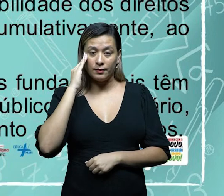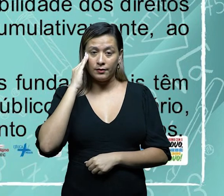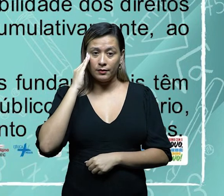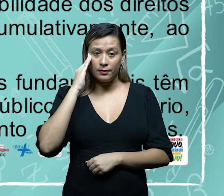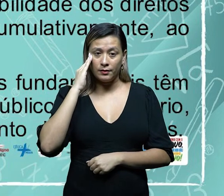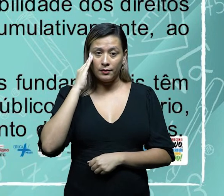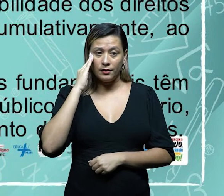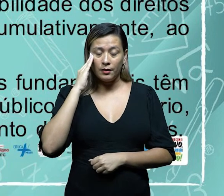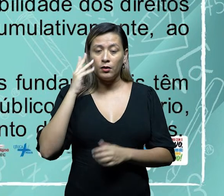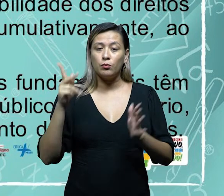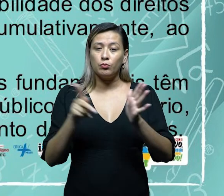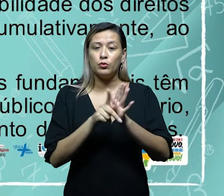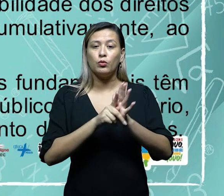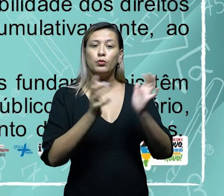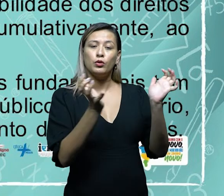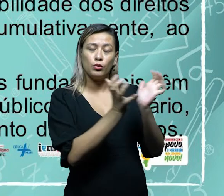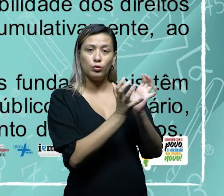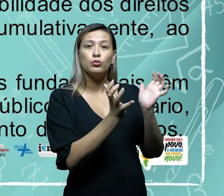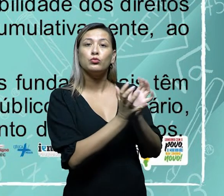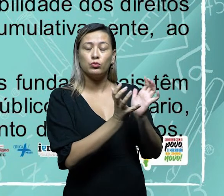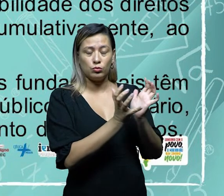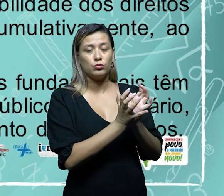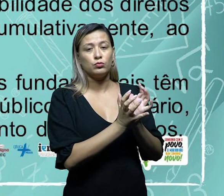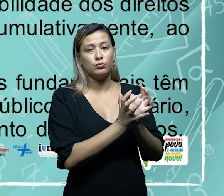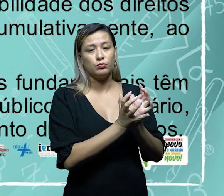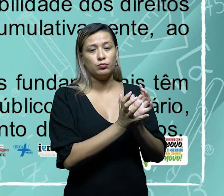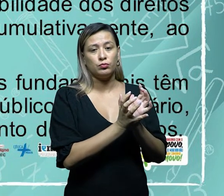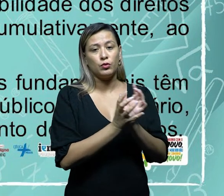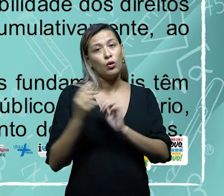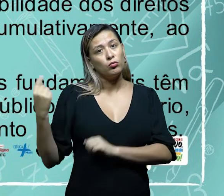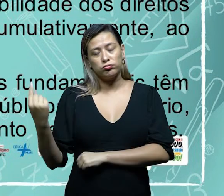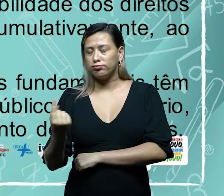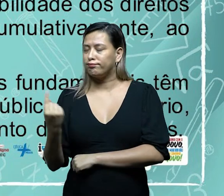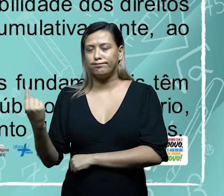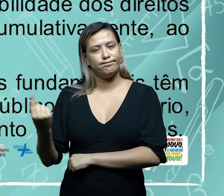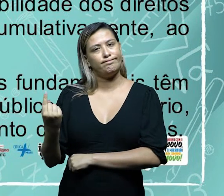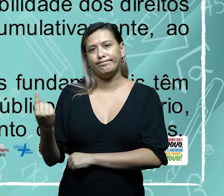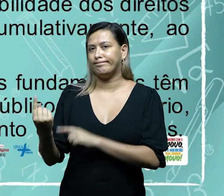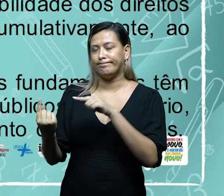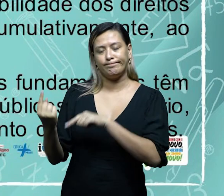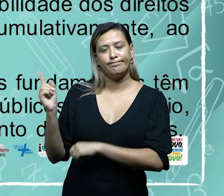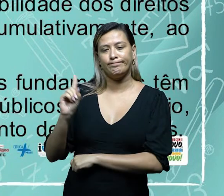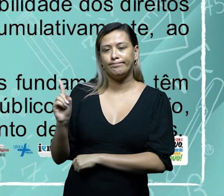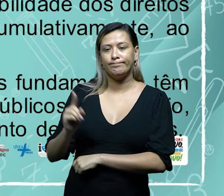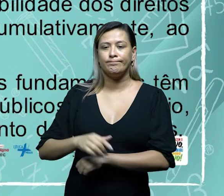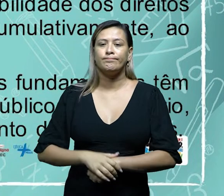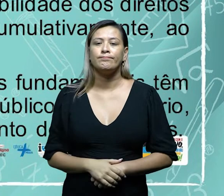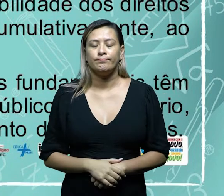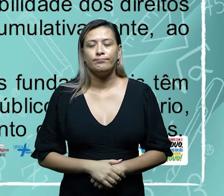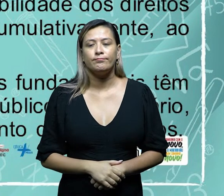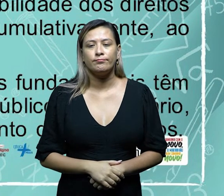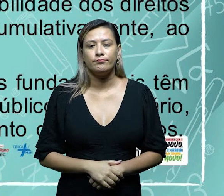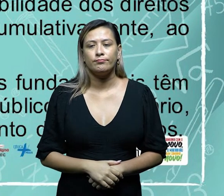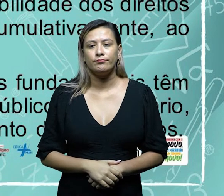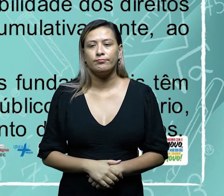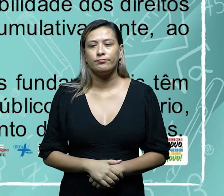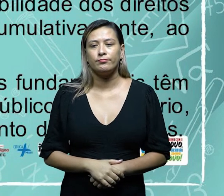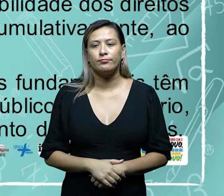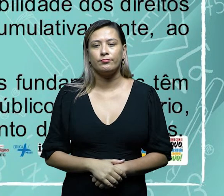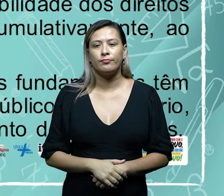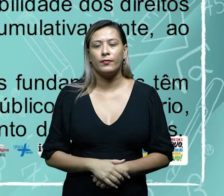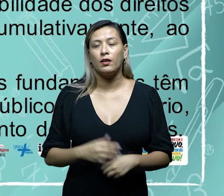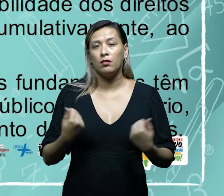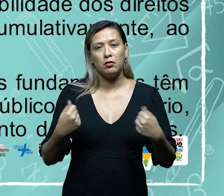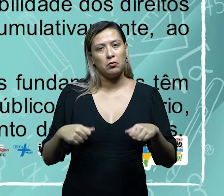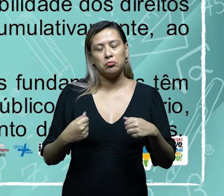em conjunto, de acordo aqui com o nosso material, e não devem, de forma alguma, ser interpretados de forma isolada, né, não